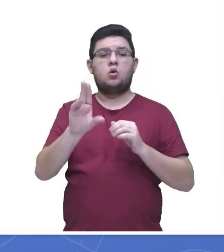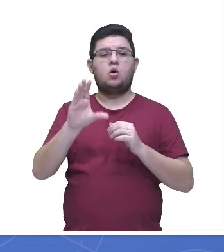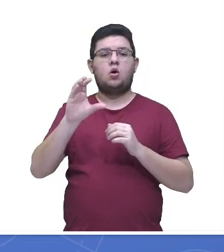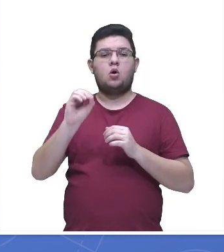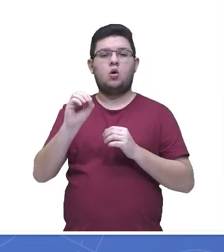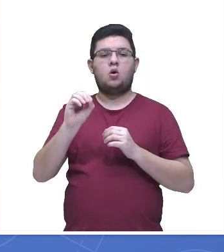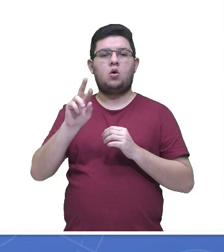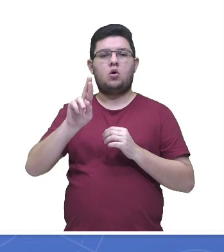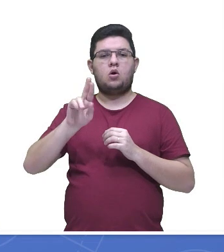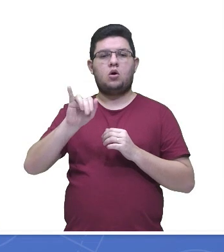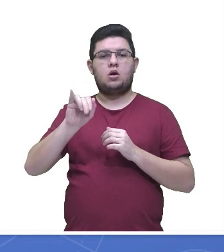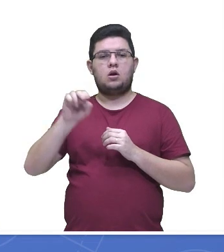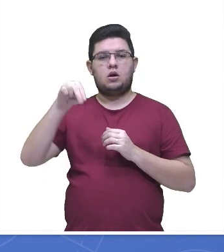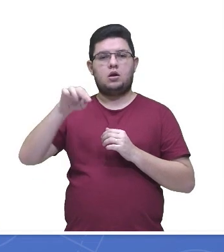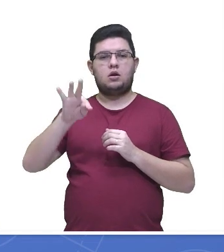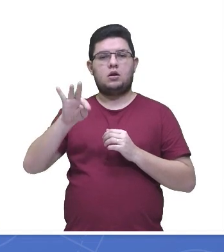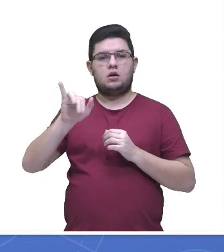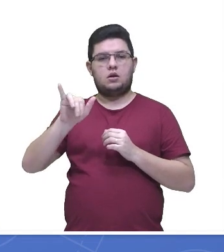Coríntia.